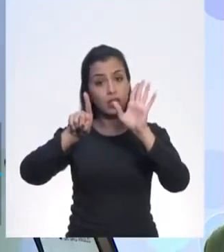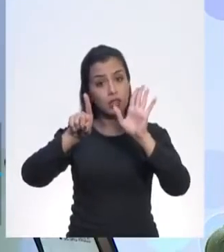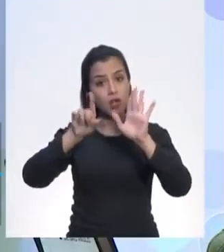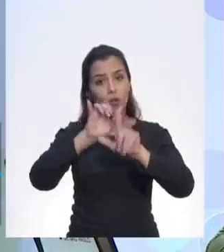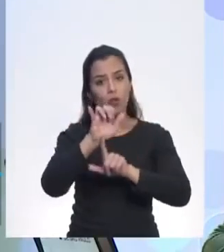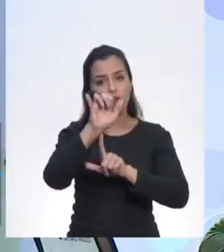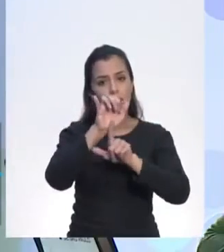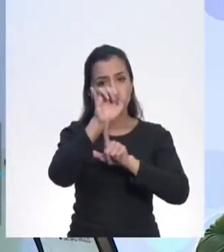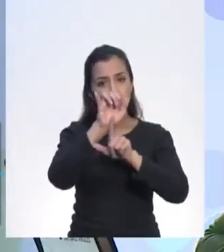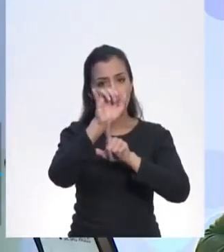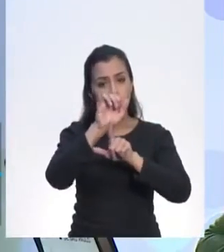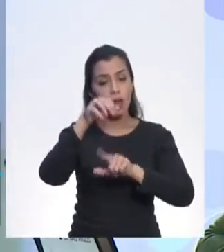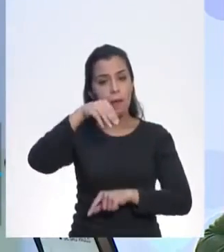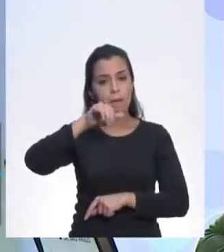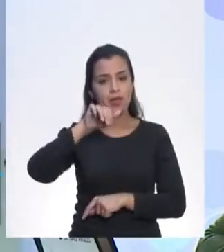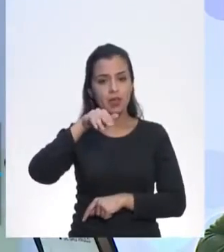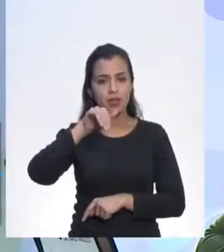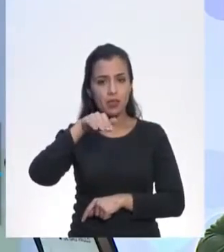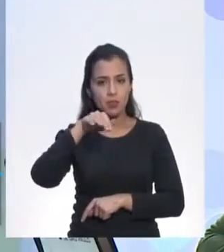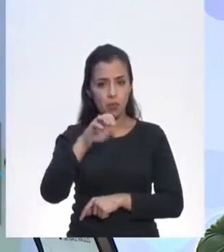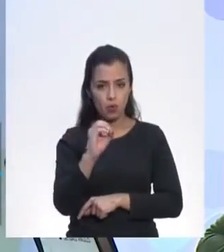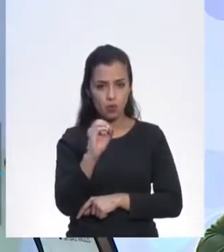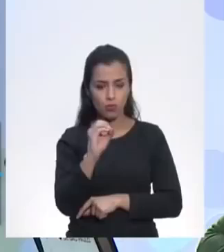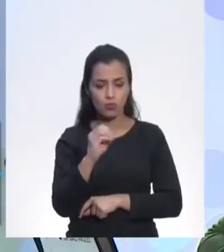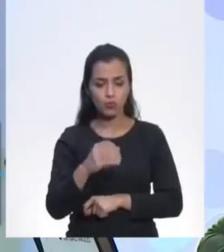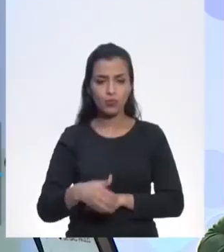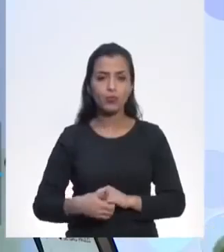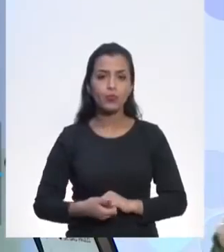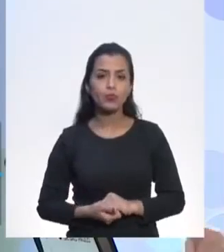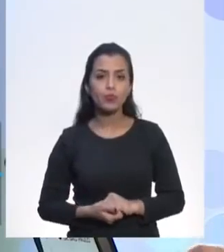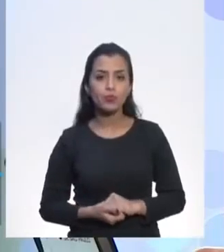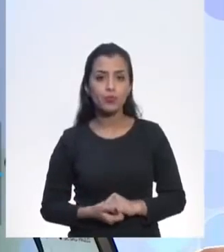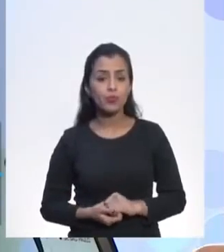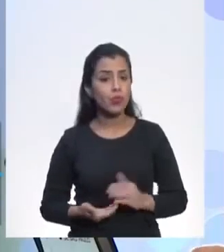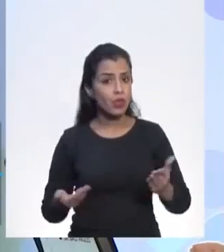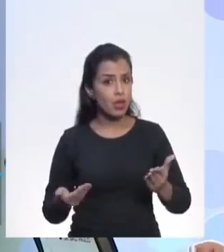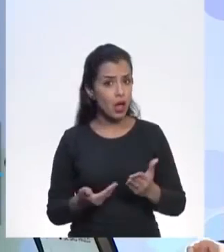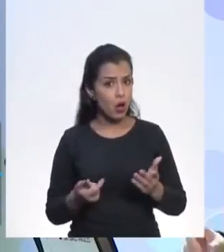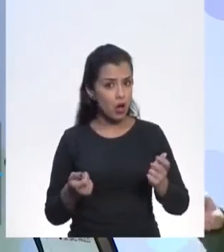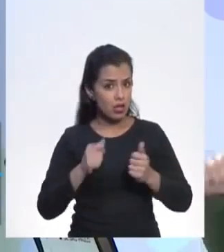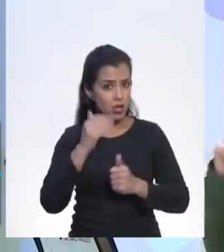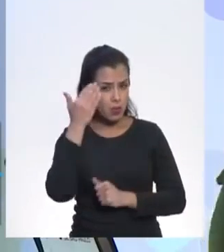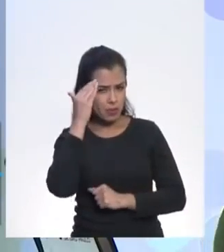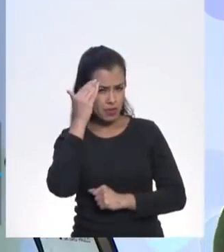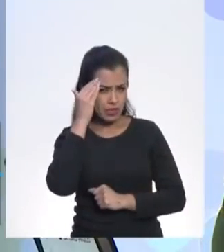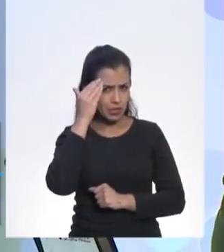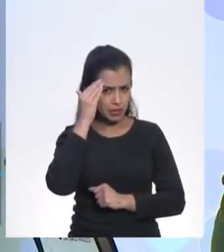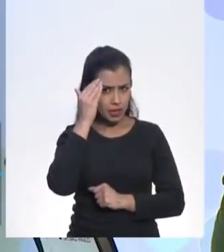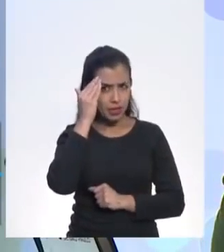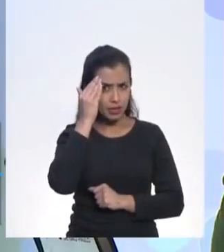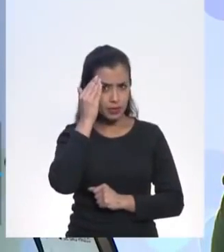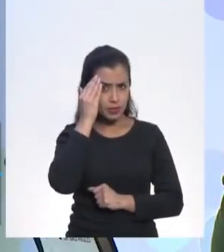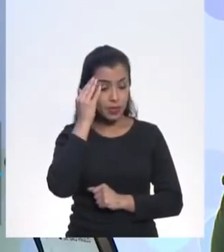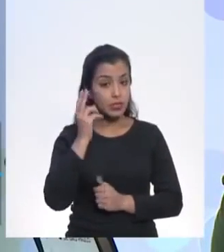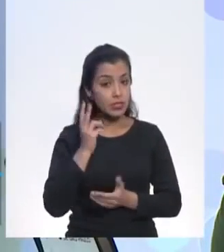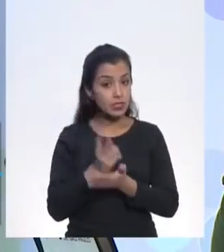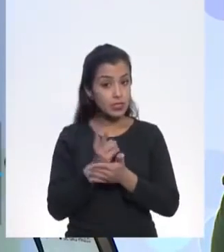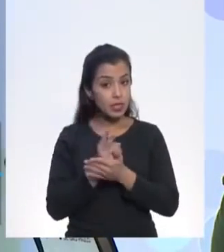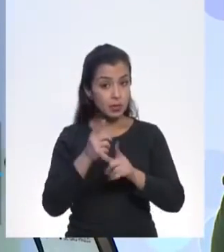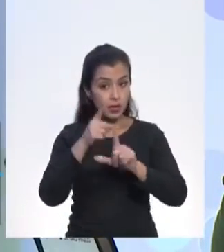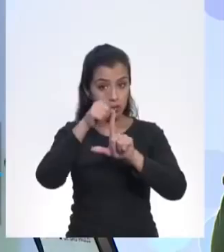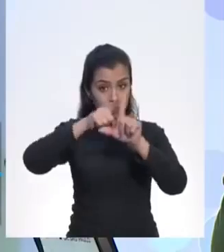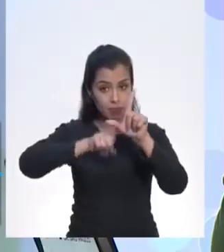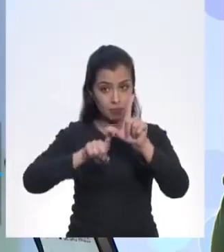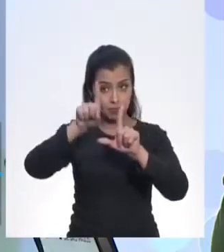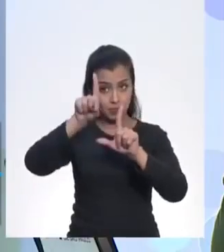é ponto de mínimo. E agora, você entendeu? Então, quer dizer que quando a concavidade estiver